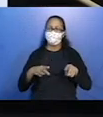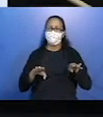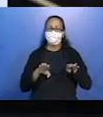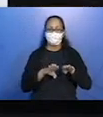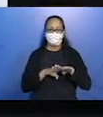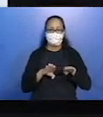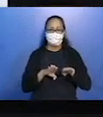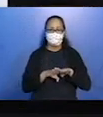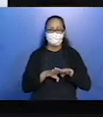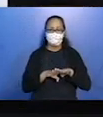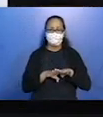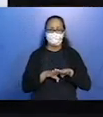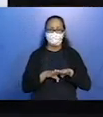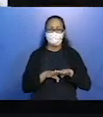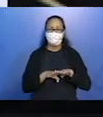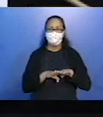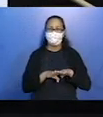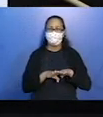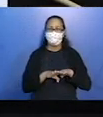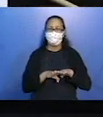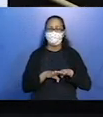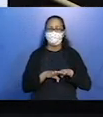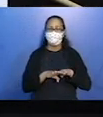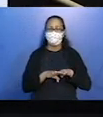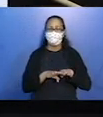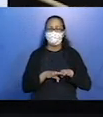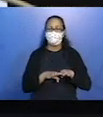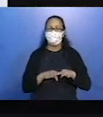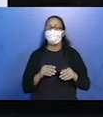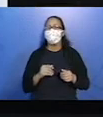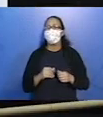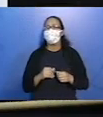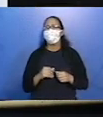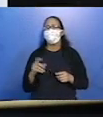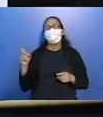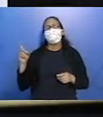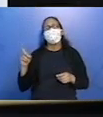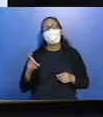aqui, ó. Ah, bom. E ser?